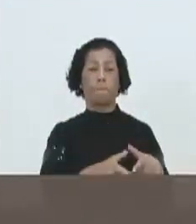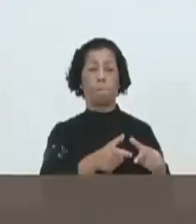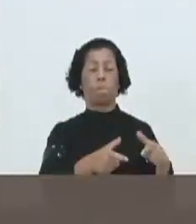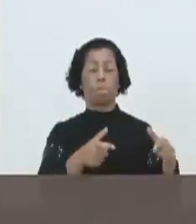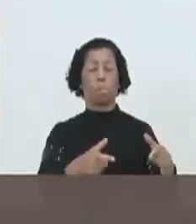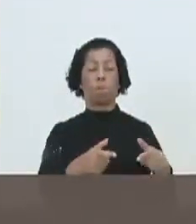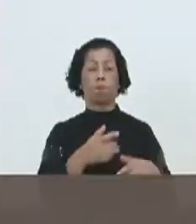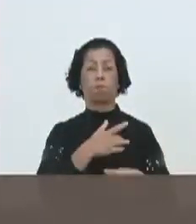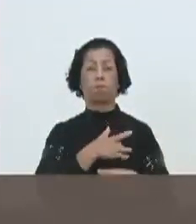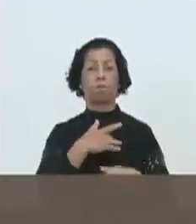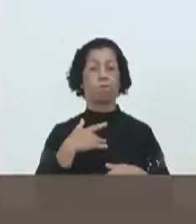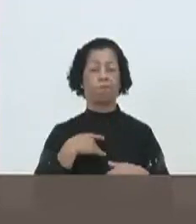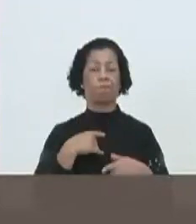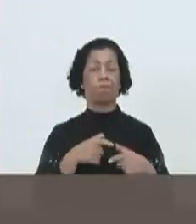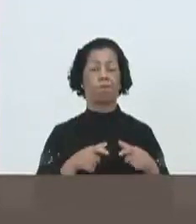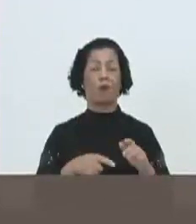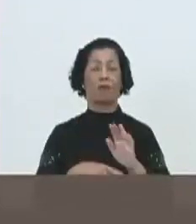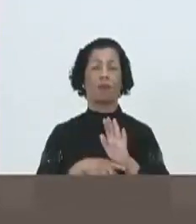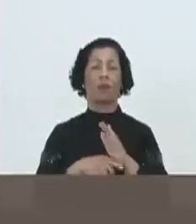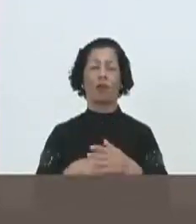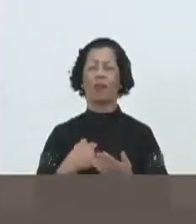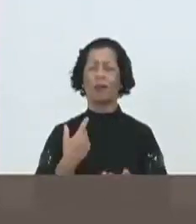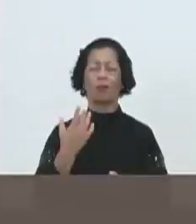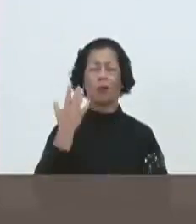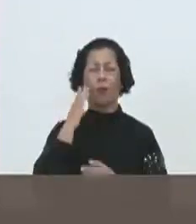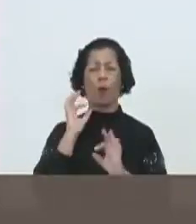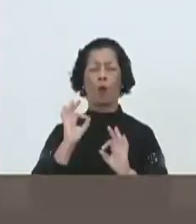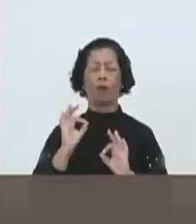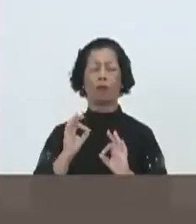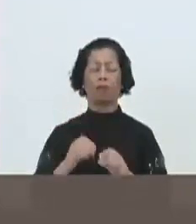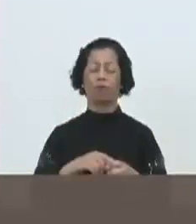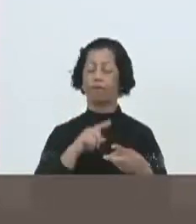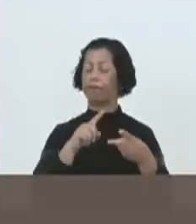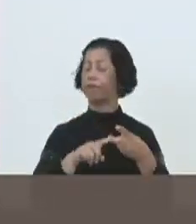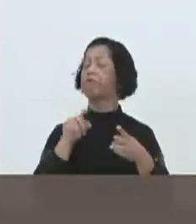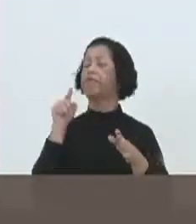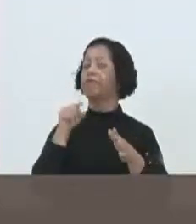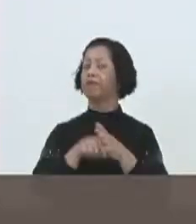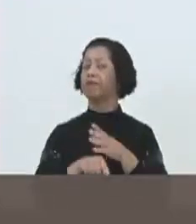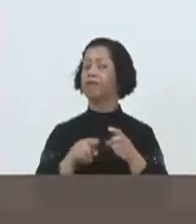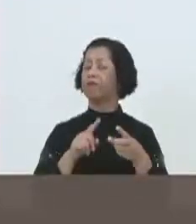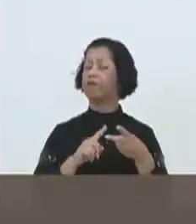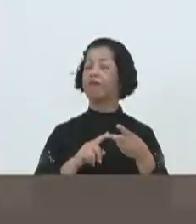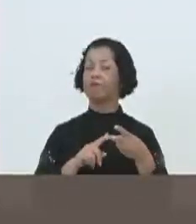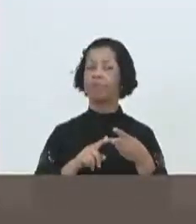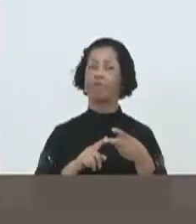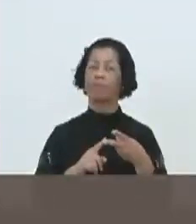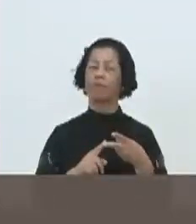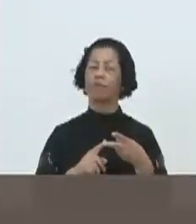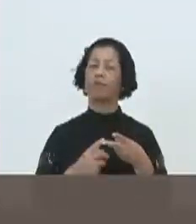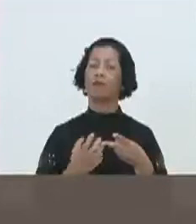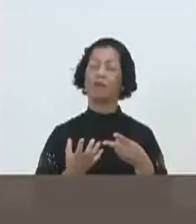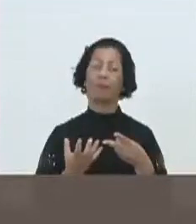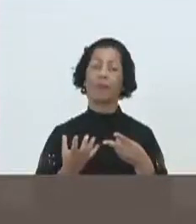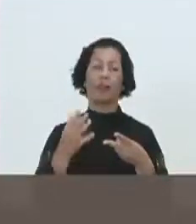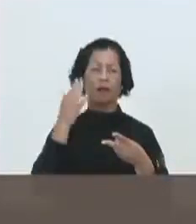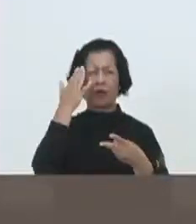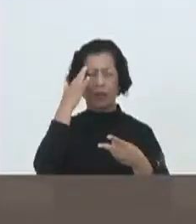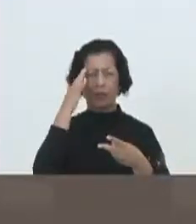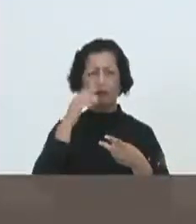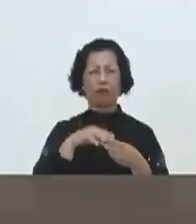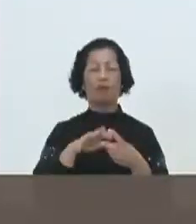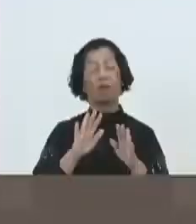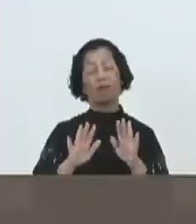eu eu quero entender a outra questão que eu quero entender e aí eu você vai me dizer